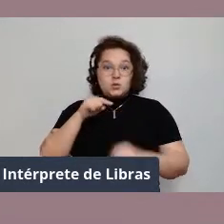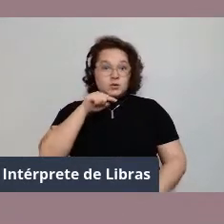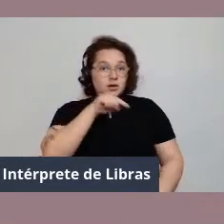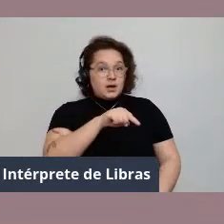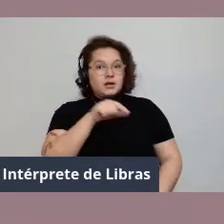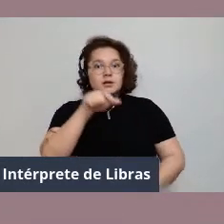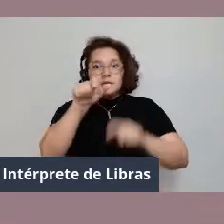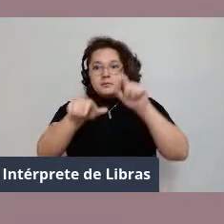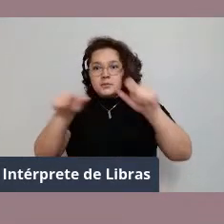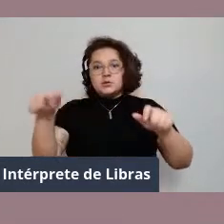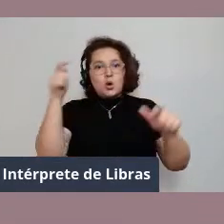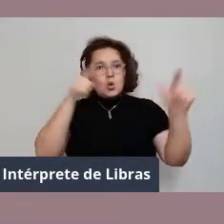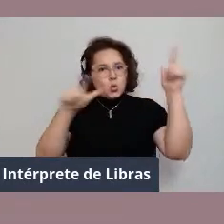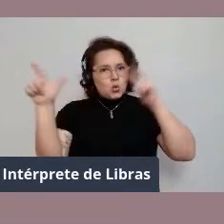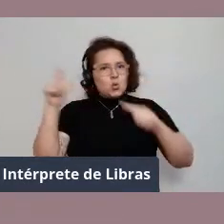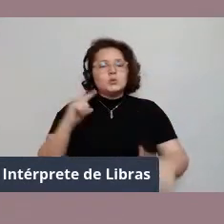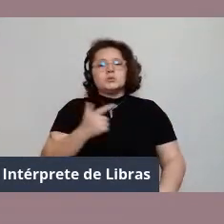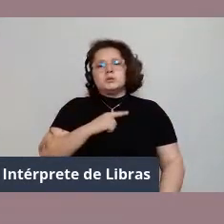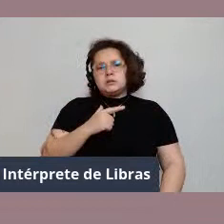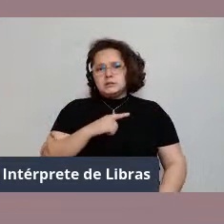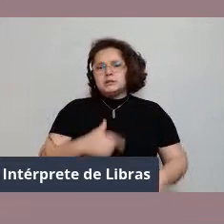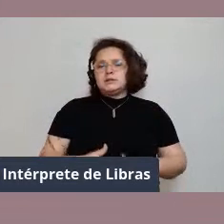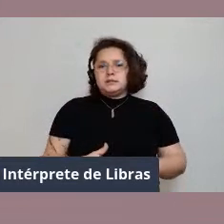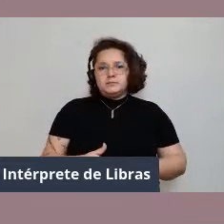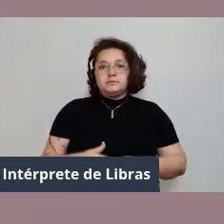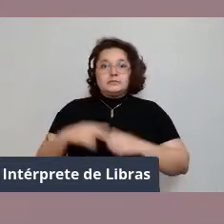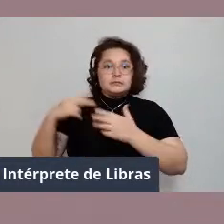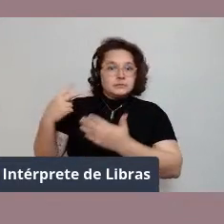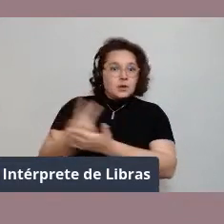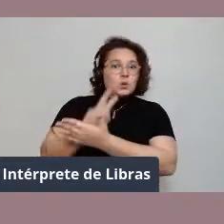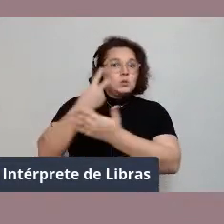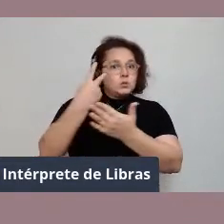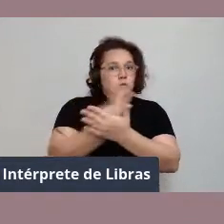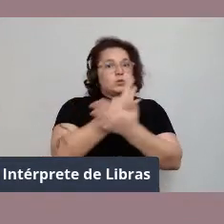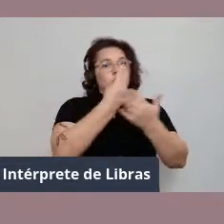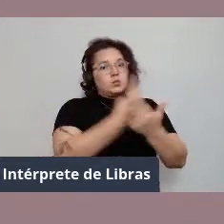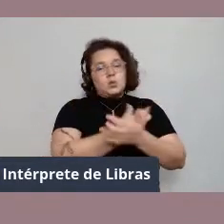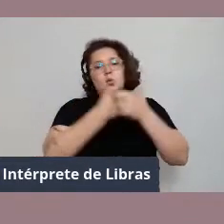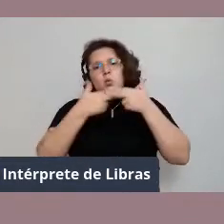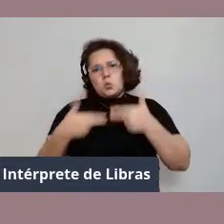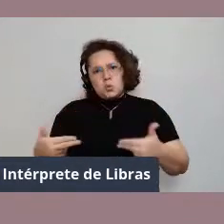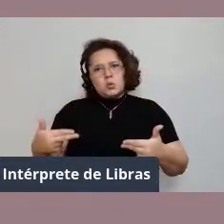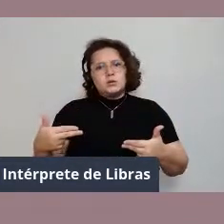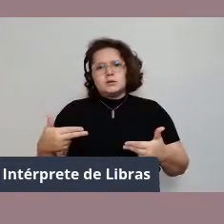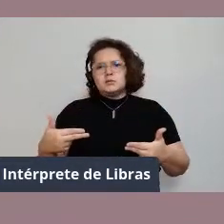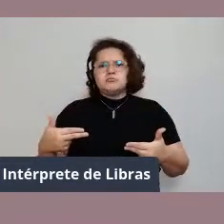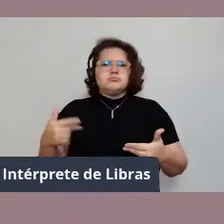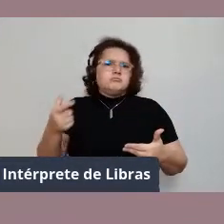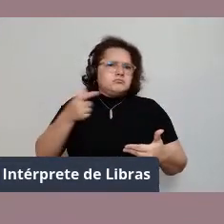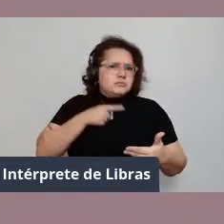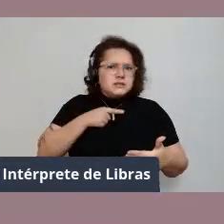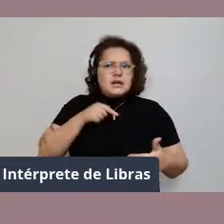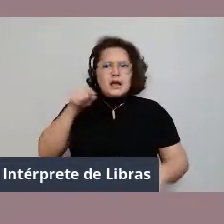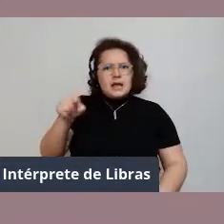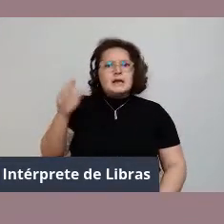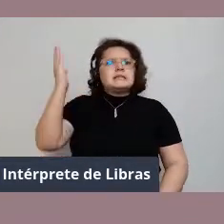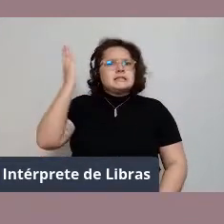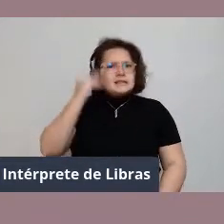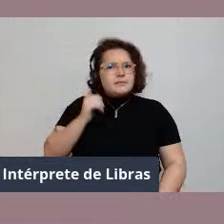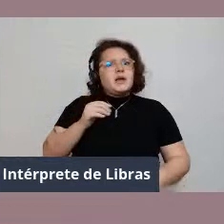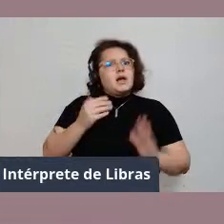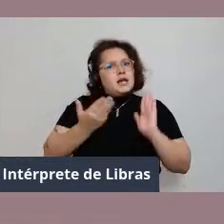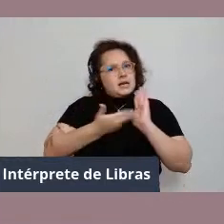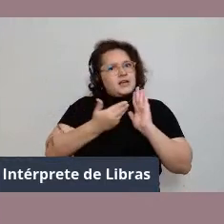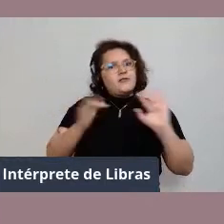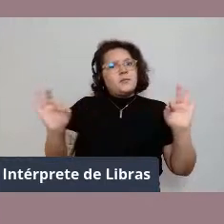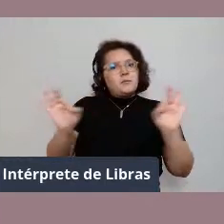personagens. E tinha as situações vividas. Tinha todas as partes, estava segura disso.